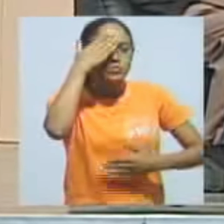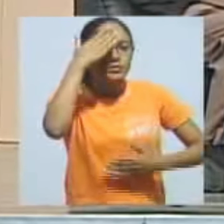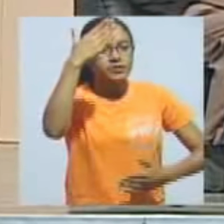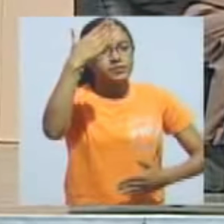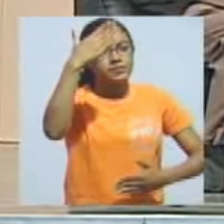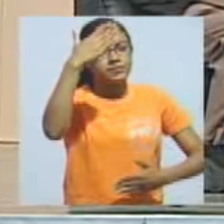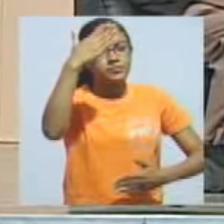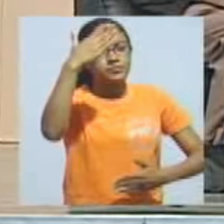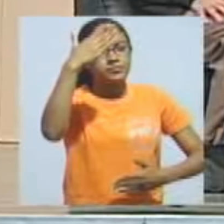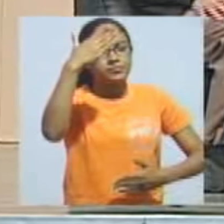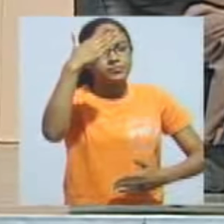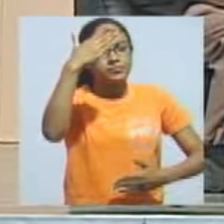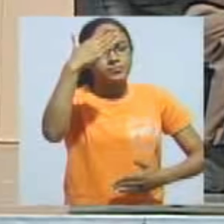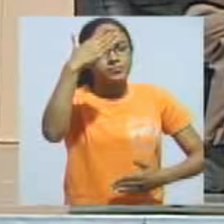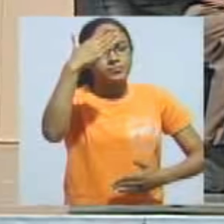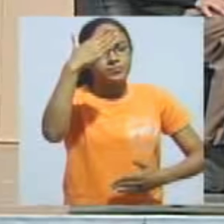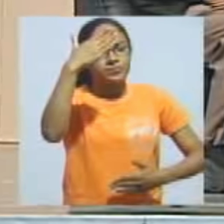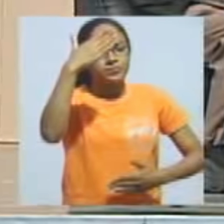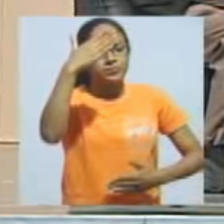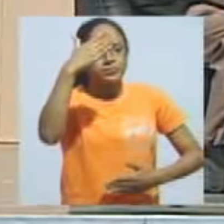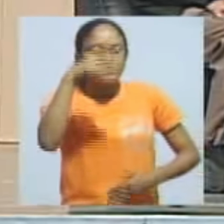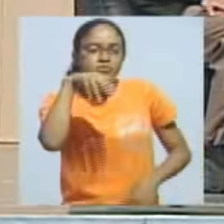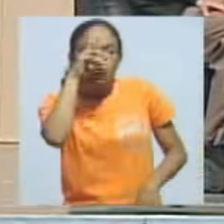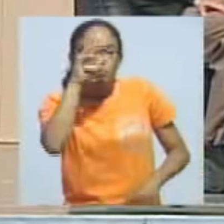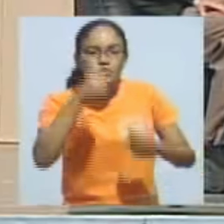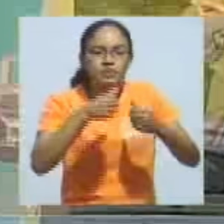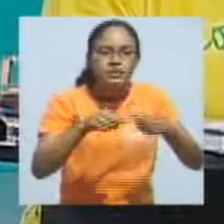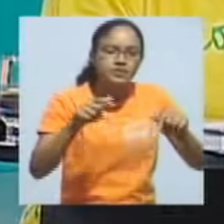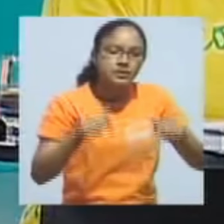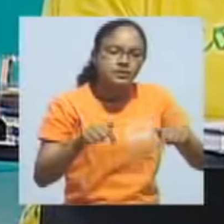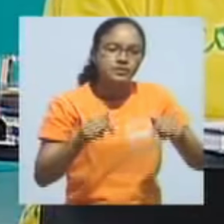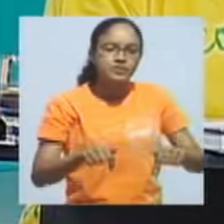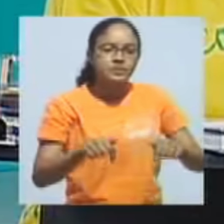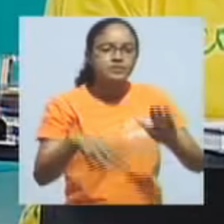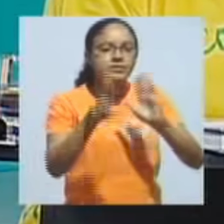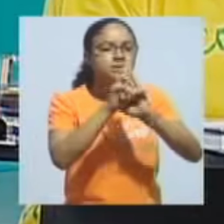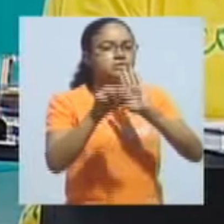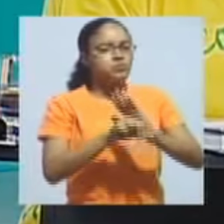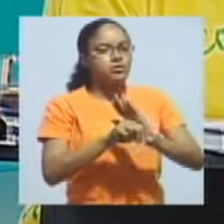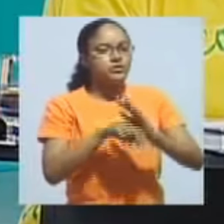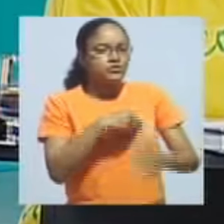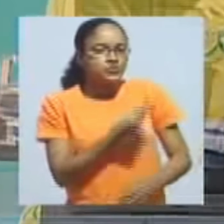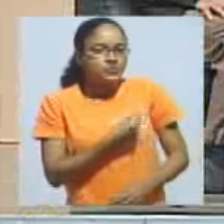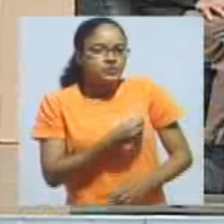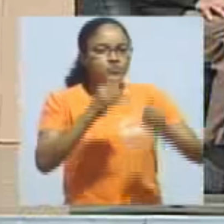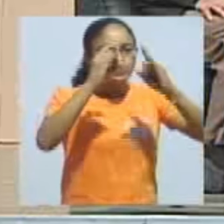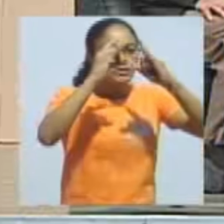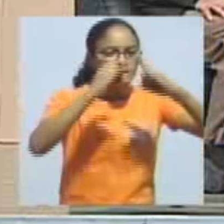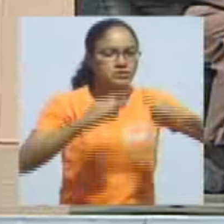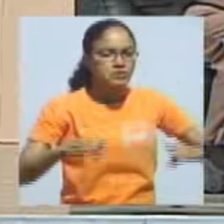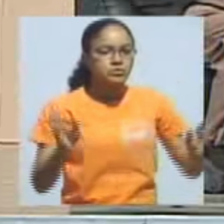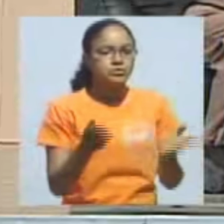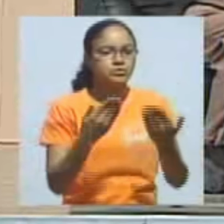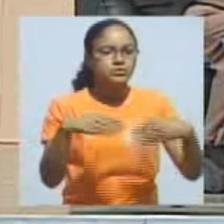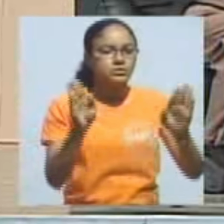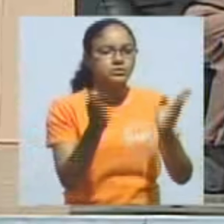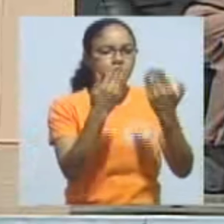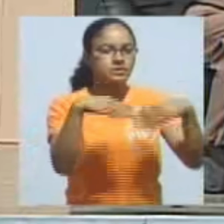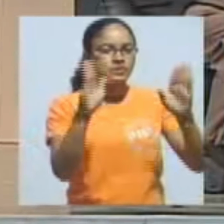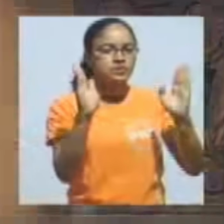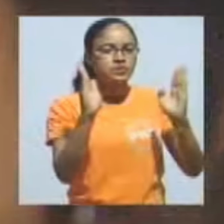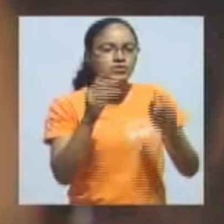distância não faz diferença. O Senhor está aqui, o Senhor está participando. O Senhor é da nossa família. O Senhor tem